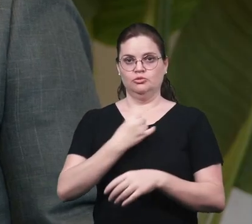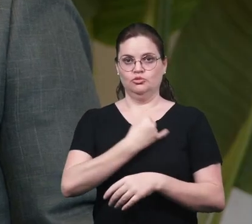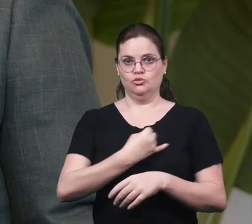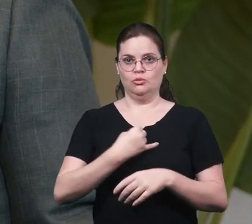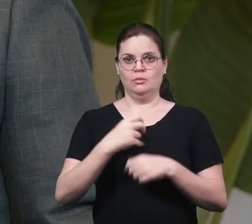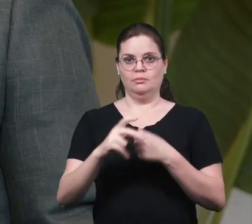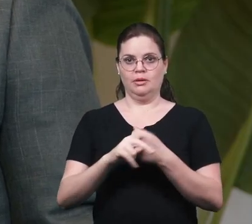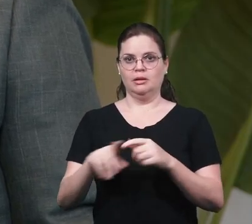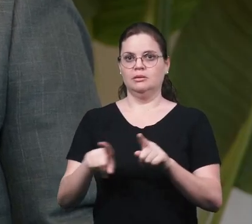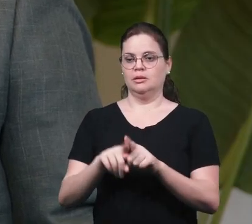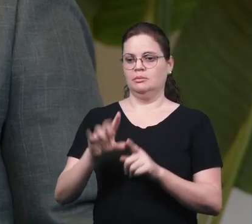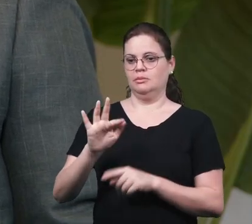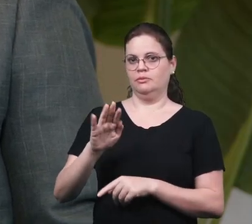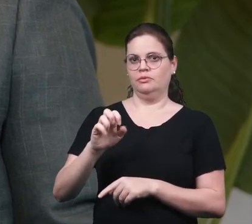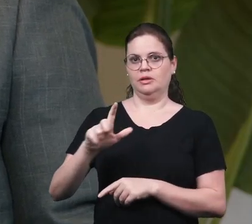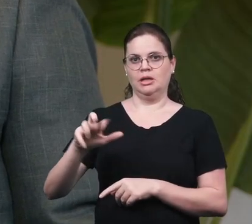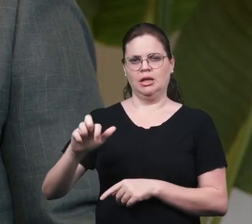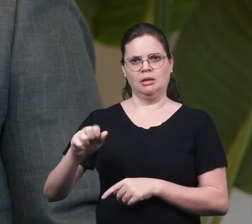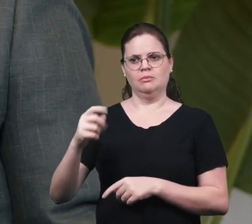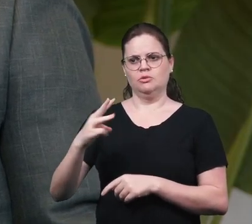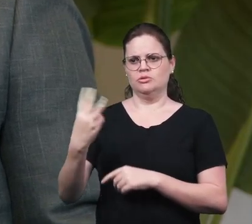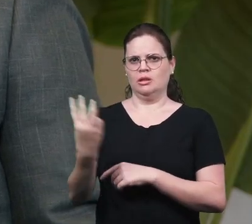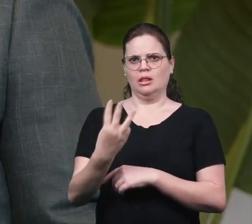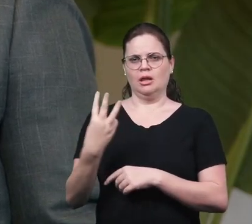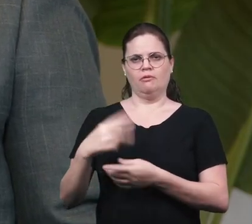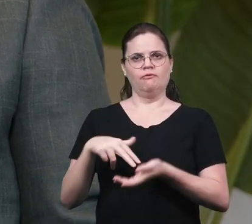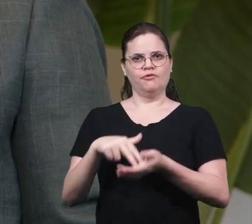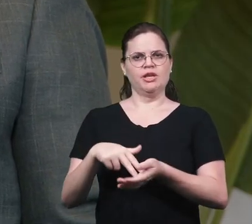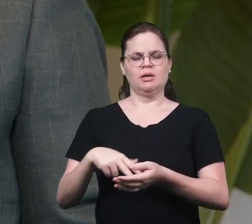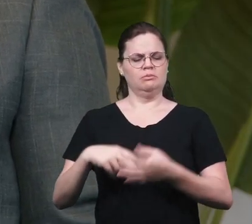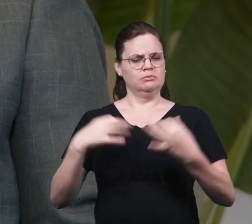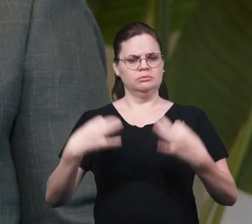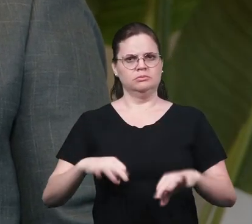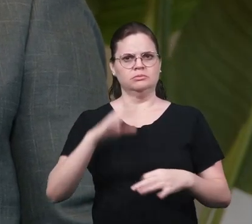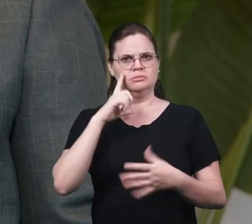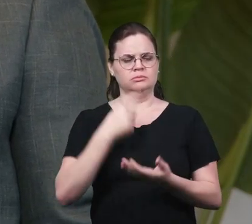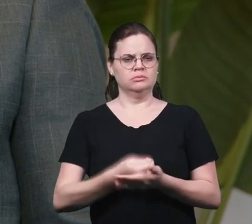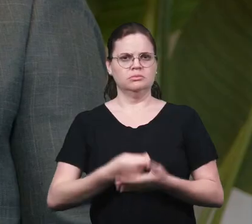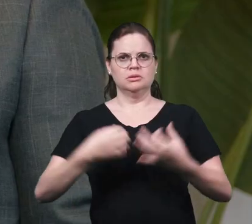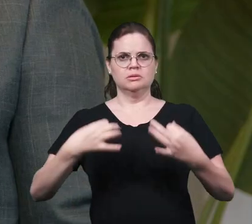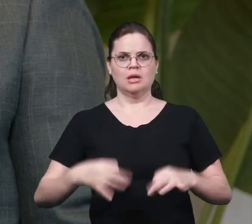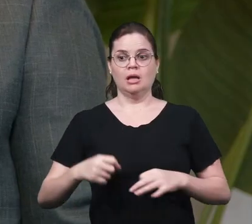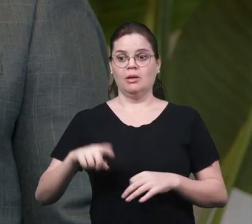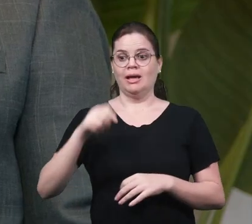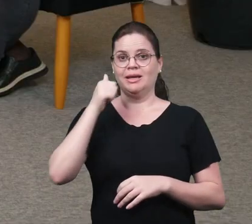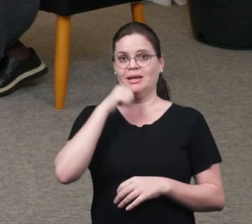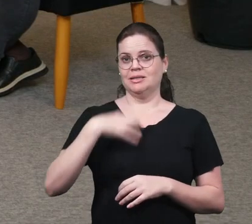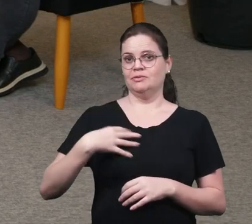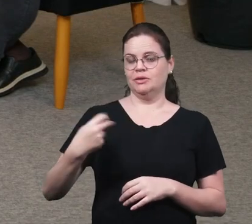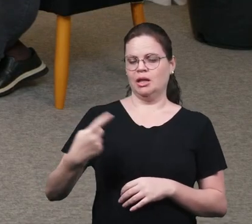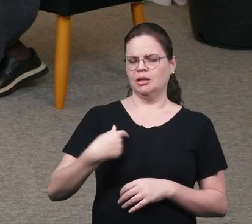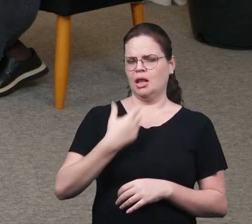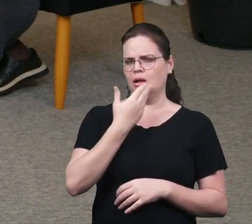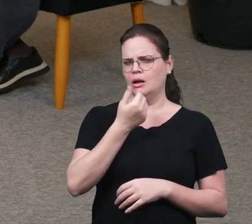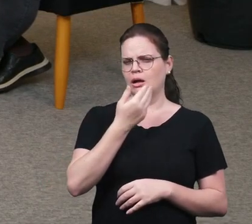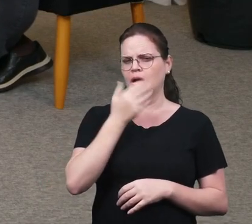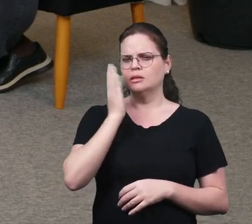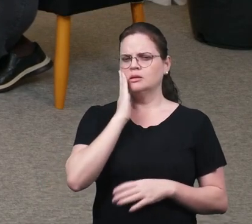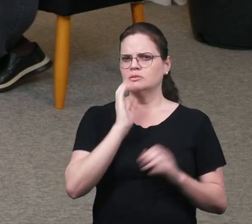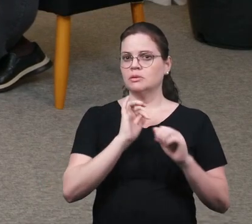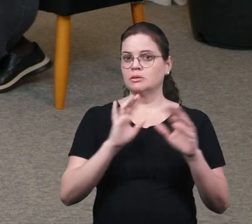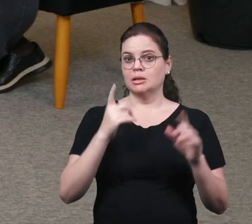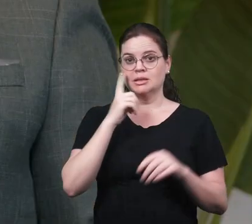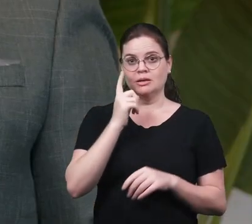certamente à casa de Filipe, às filhas de Filipe, este entendimento. olha só, a firmeza de um